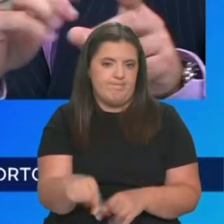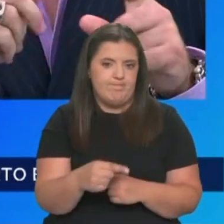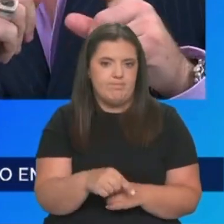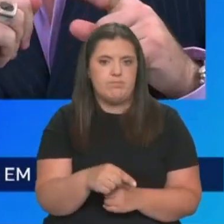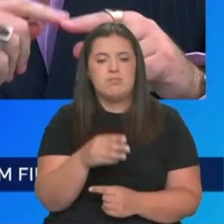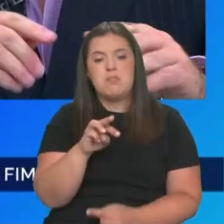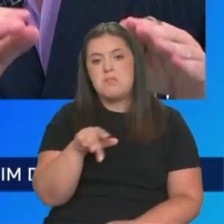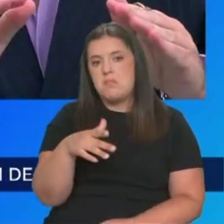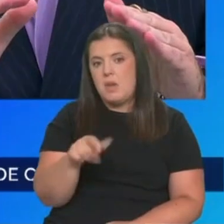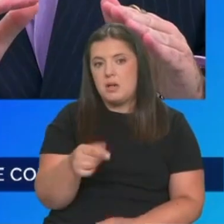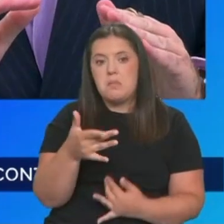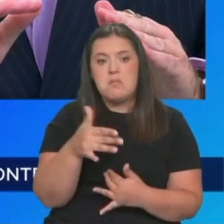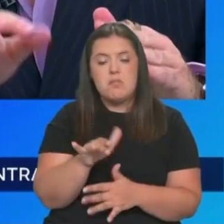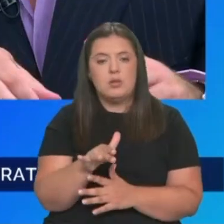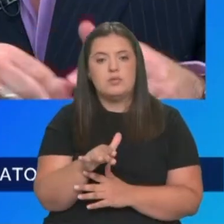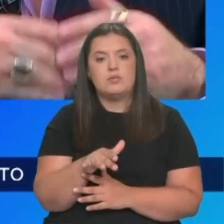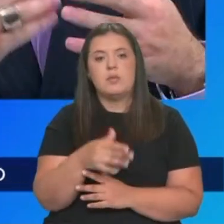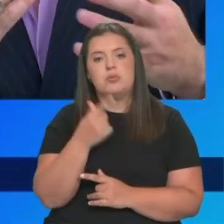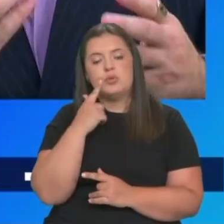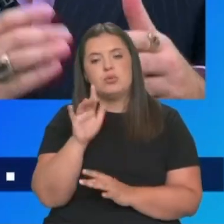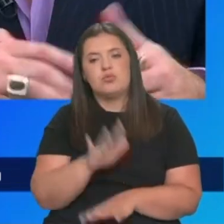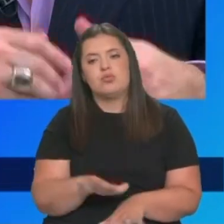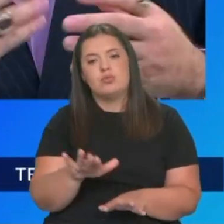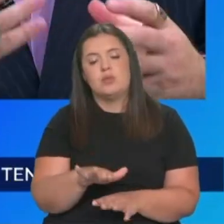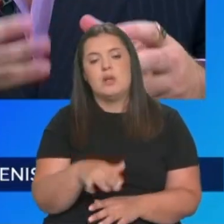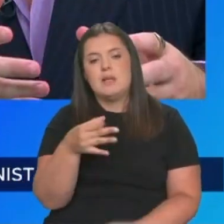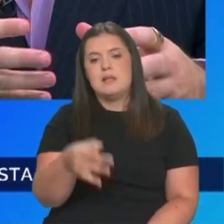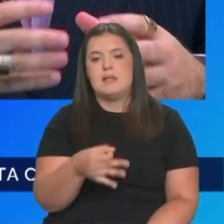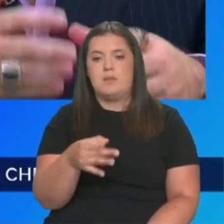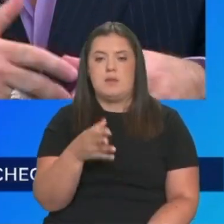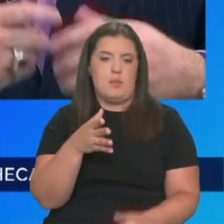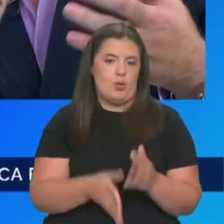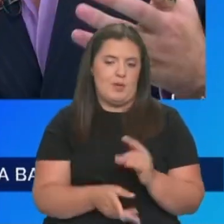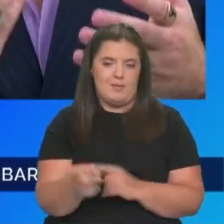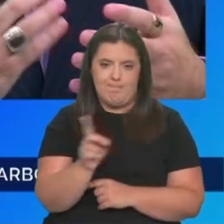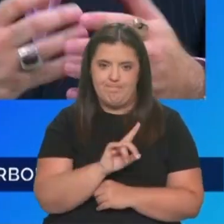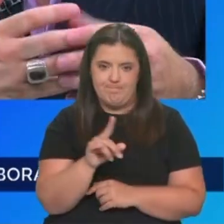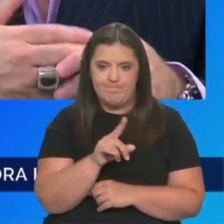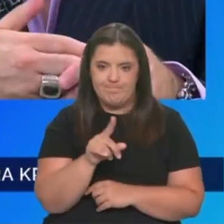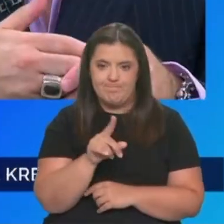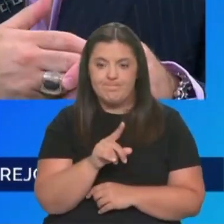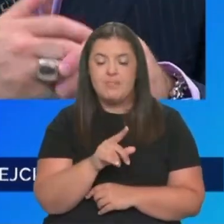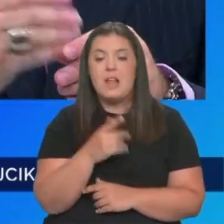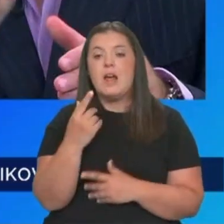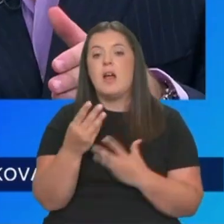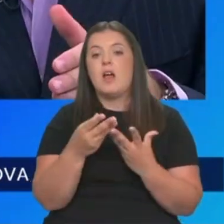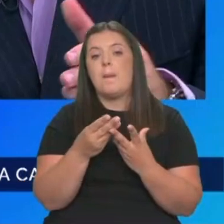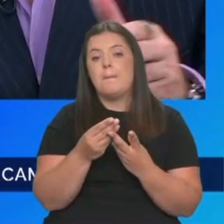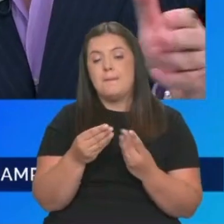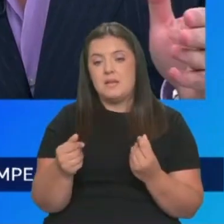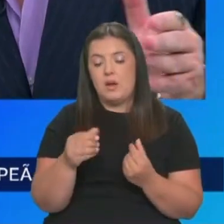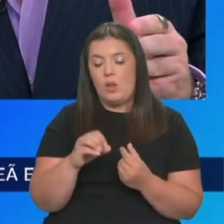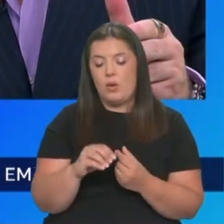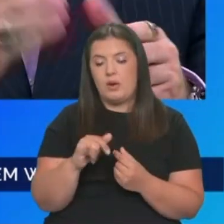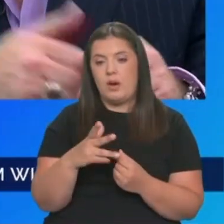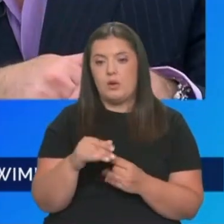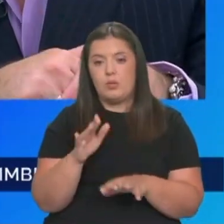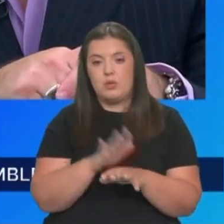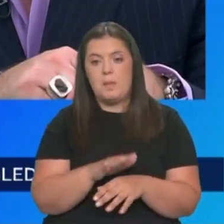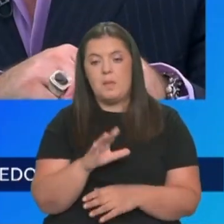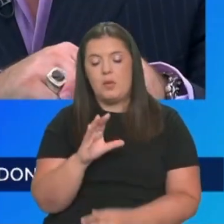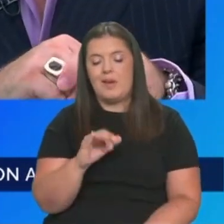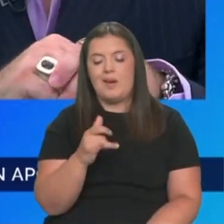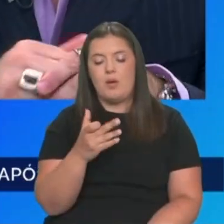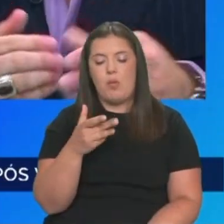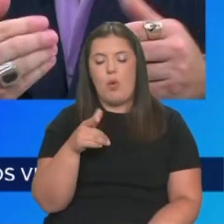Marte. Mas, vamos pôr aqui água na fervura, nem sempre isso acontece. Ou seja, encontrar material orgânico baseado no carbono, apareceu-nos ali o